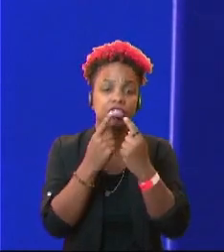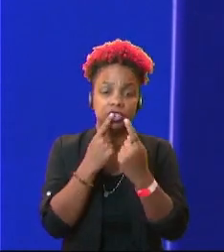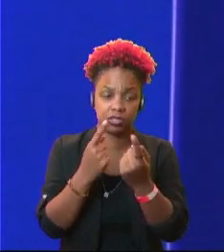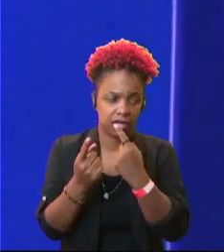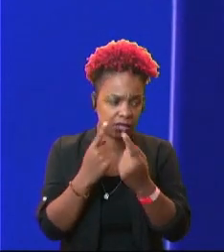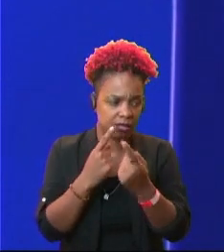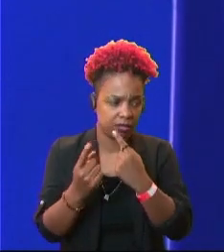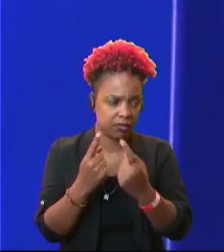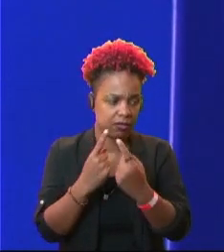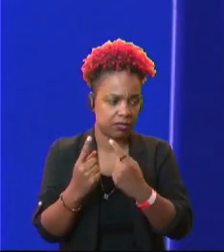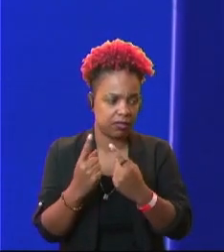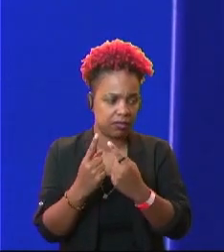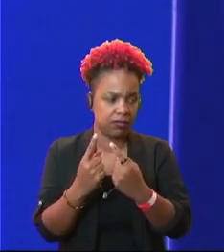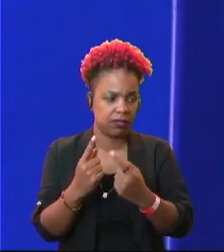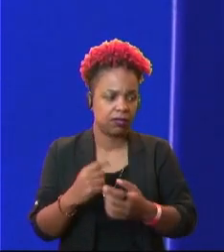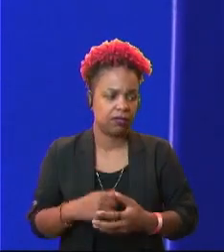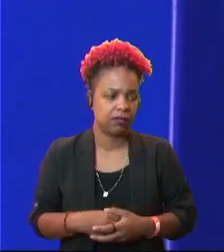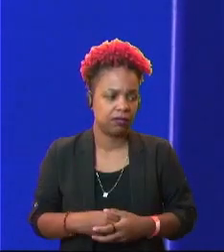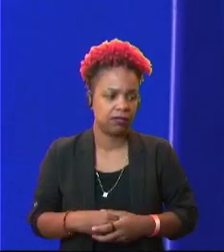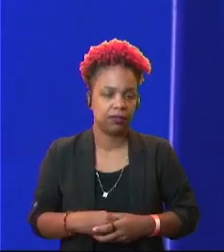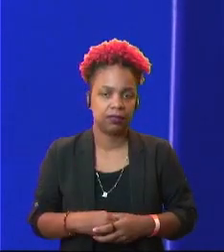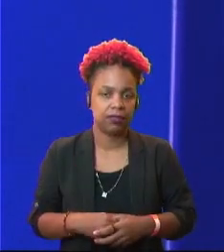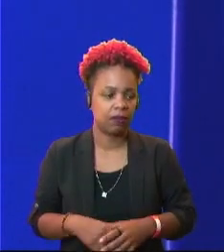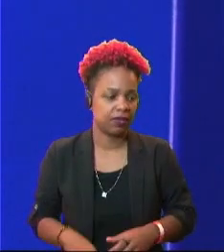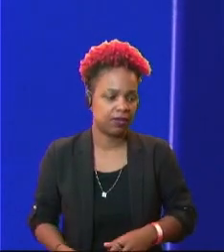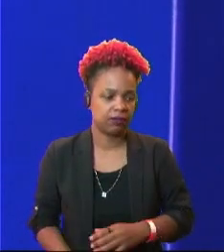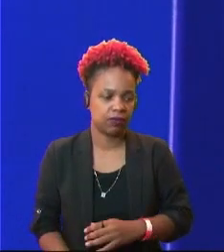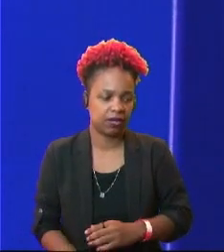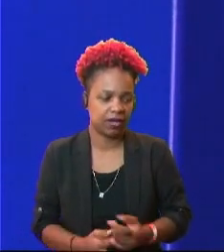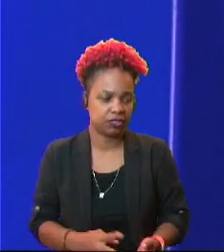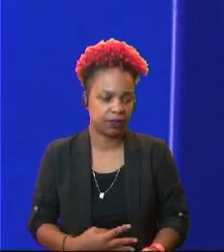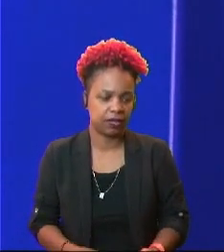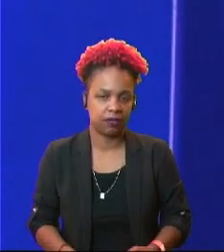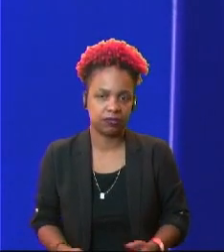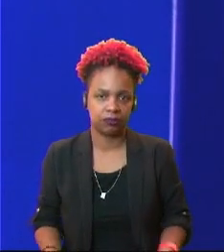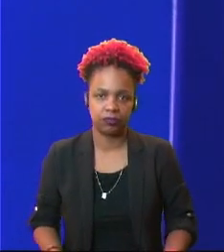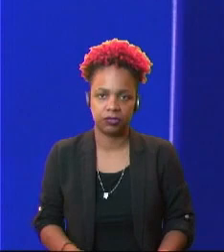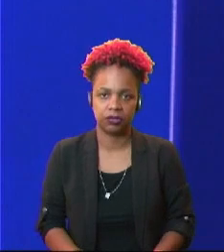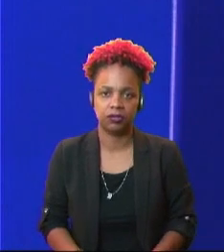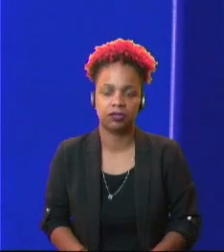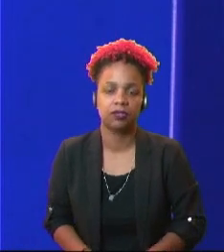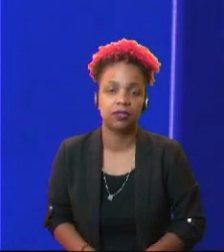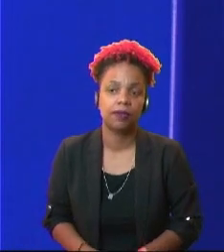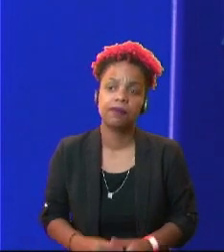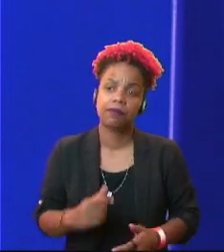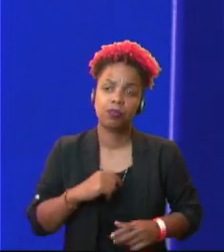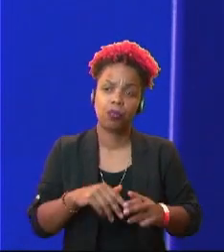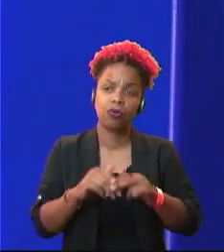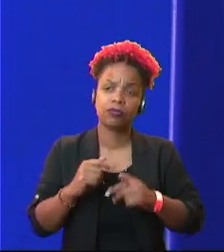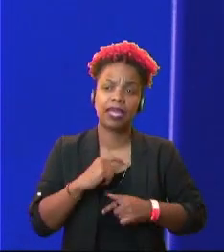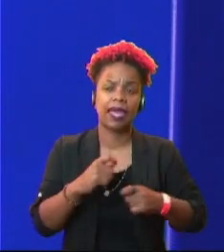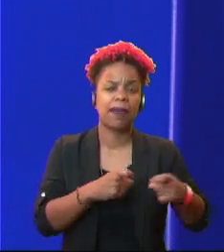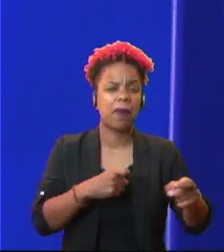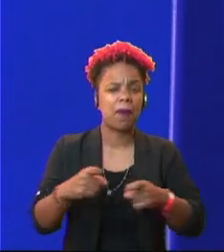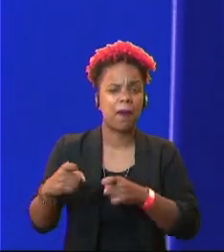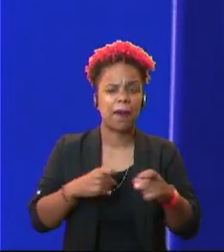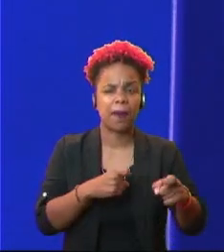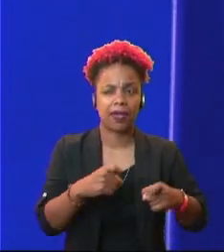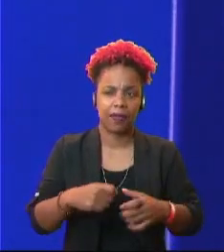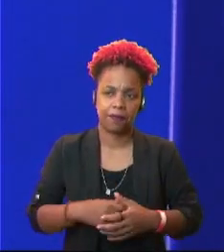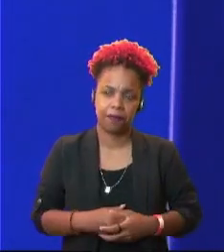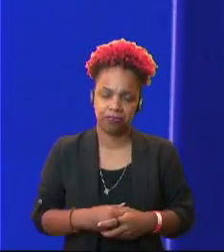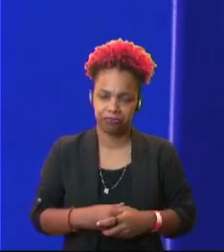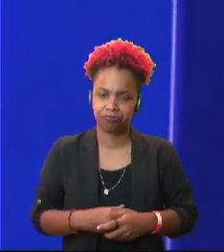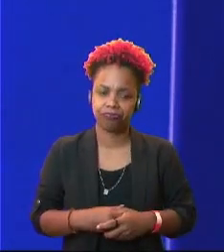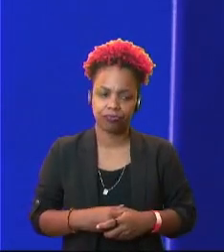de cooperação com a Federação Russa. Claramente, isso é afetado pelo fato de que eles estão engajados numa guerra de agressão.